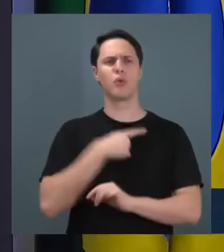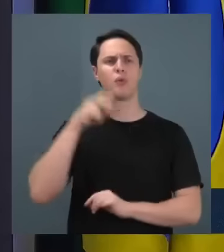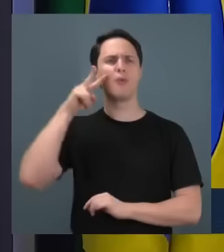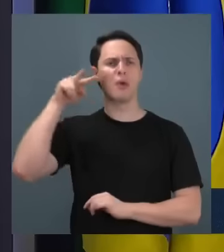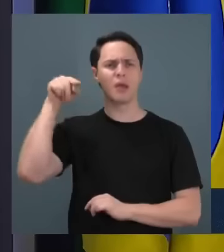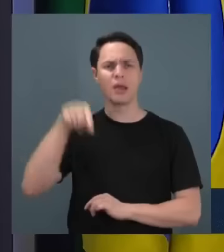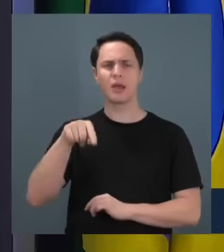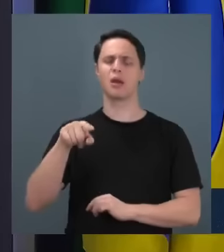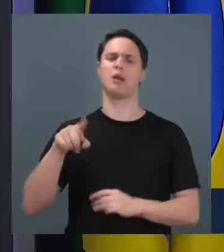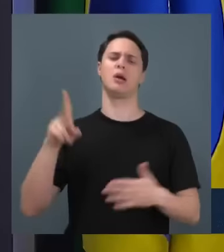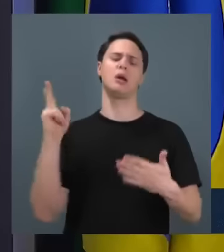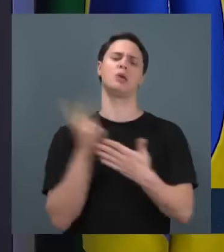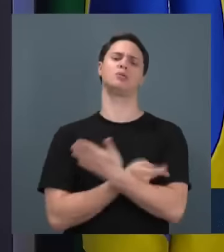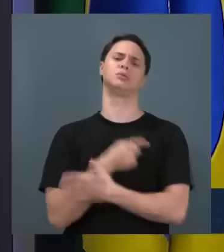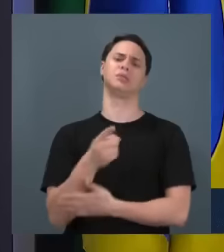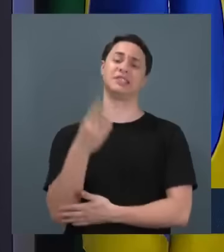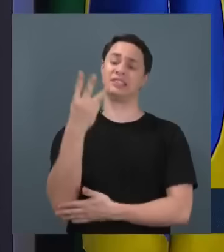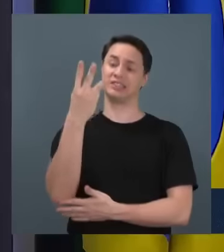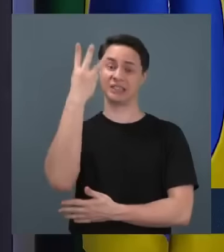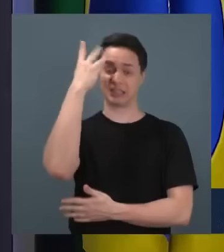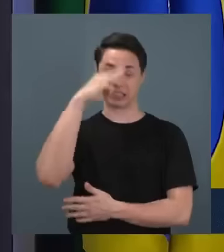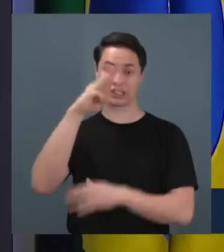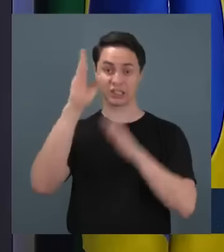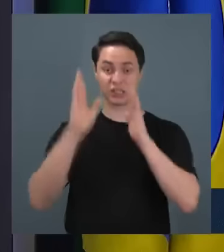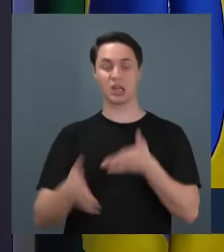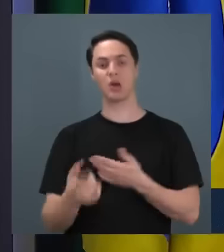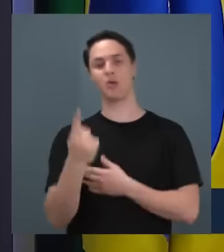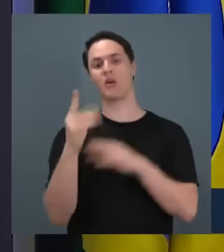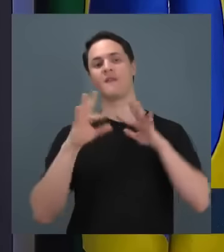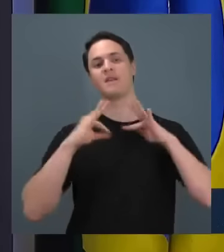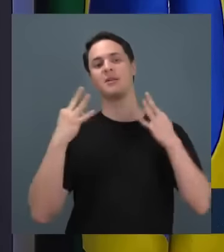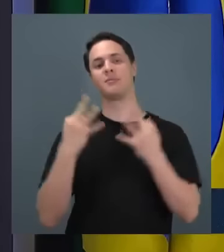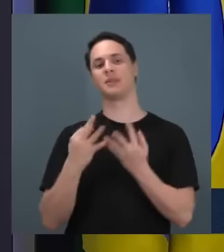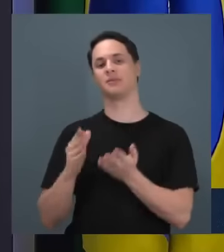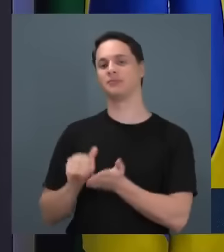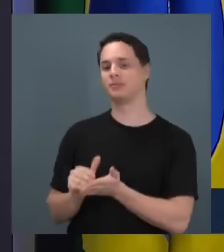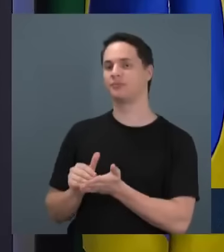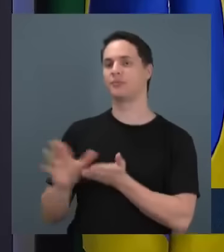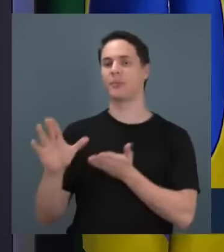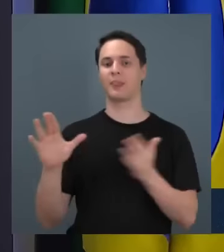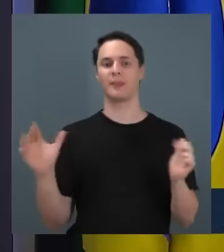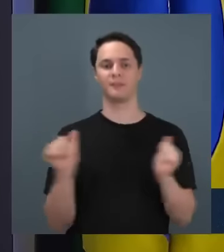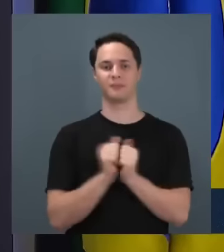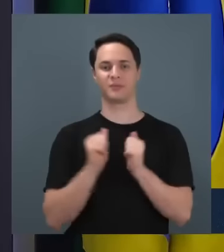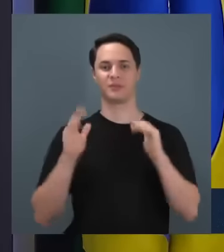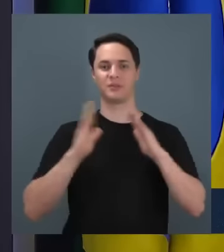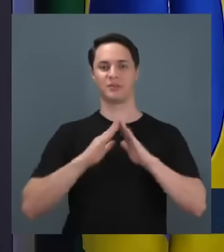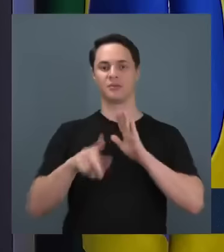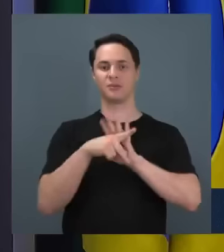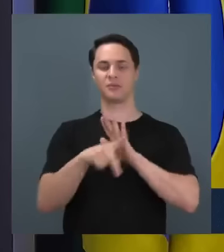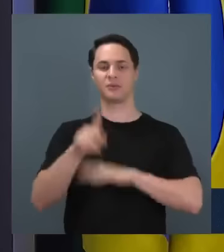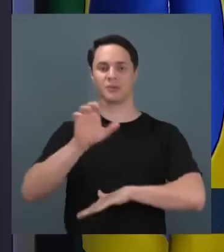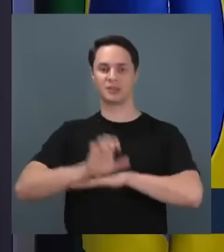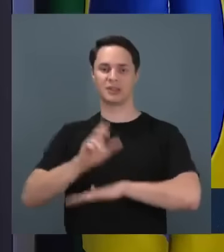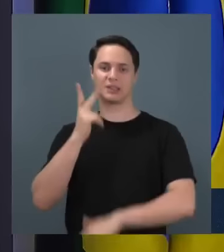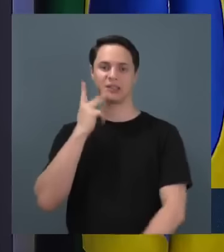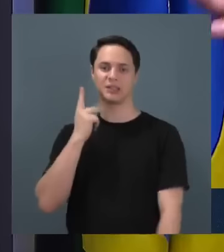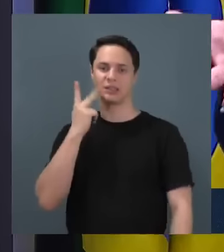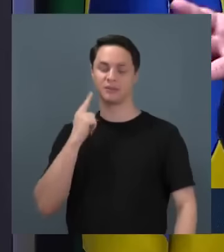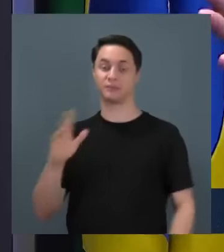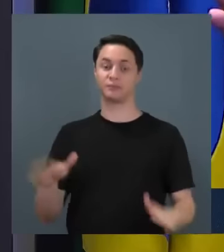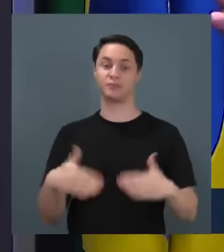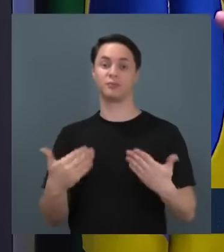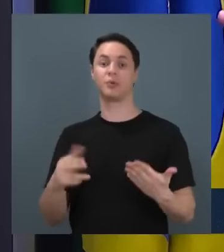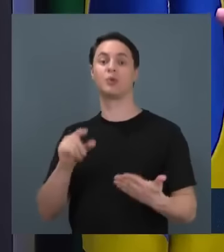A cada 3 dias, uma família é expulsa de sua casa no estado do Ceará. O que é